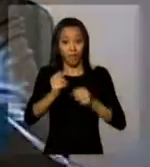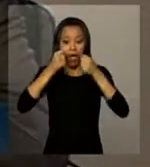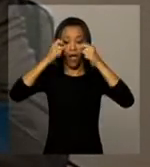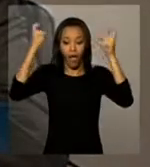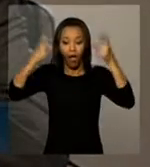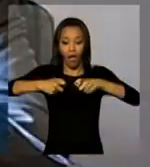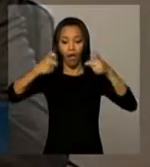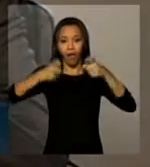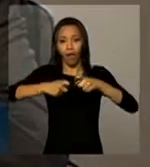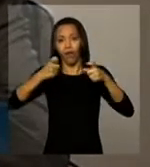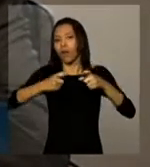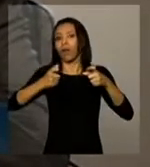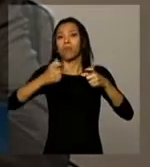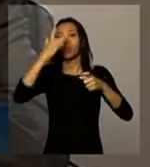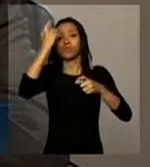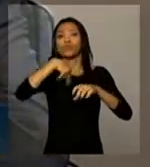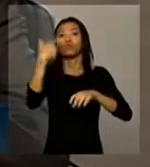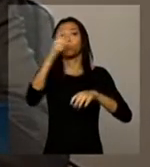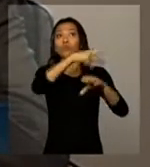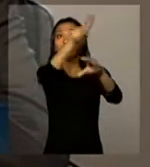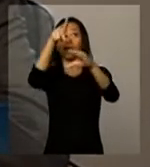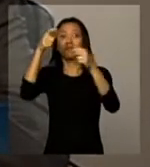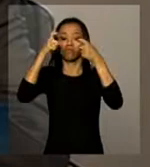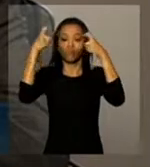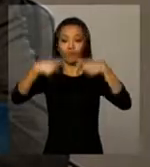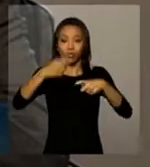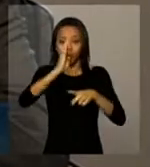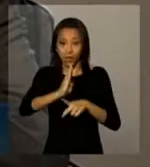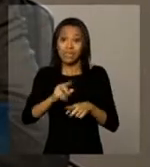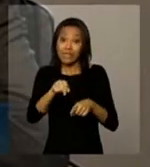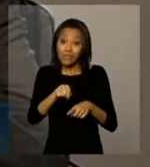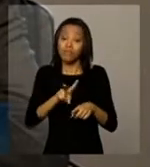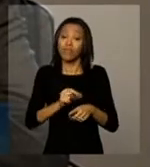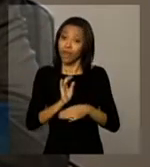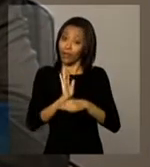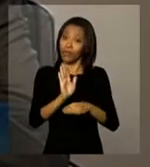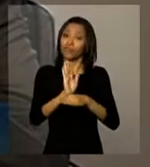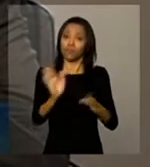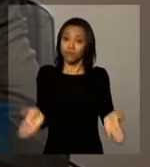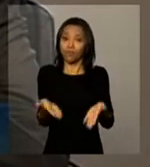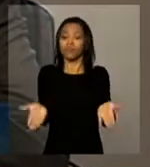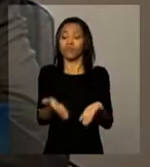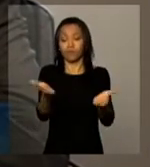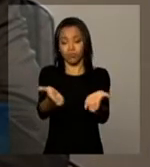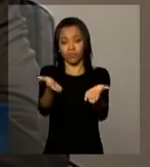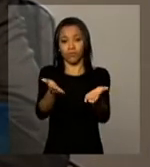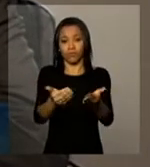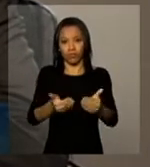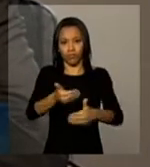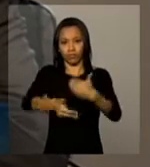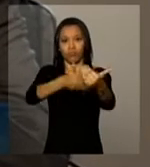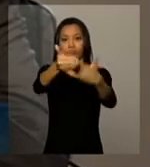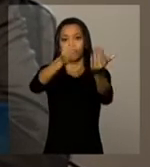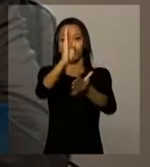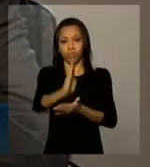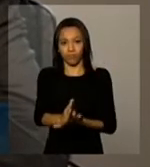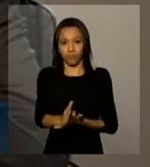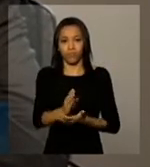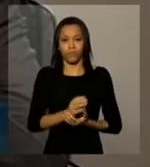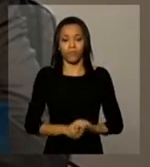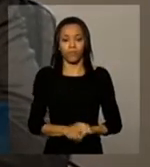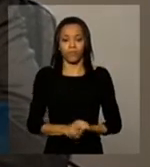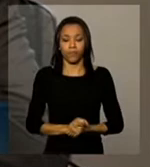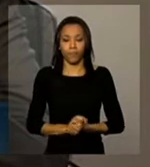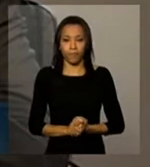para o investimento externo e isto vai ajudar o crescimento e o investimento no país. Passamos adiante.